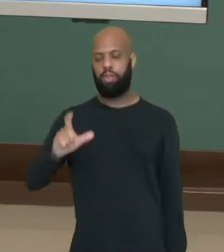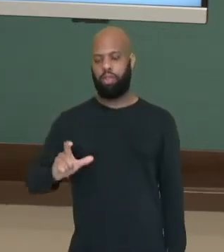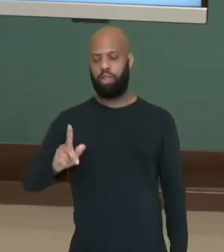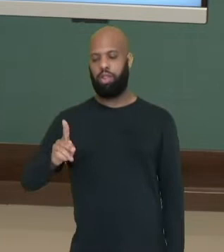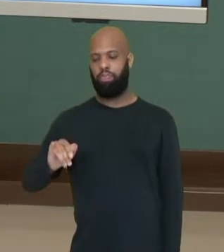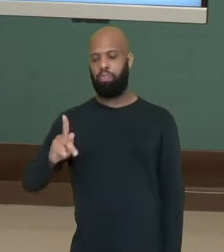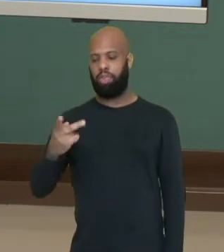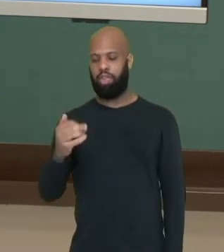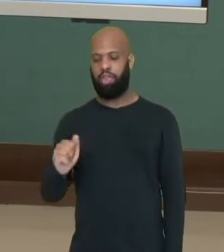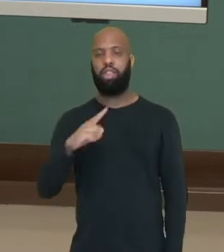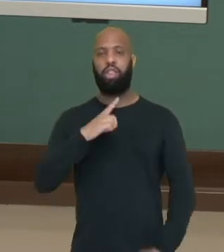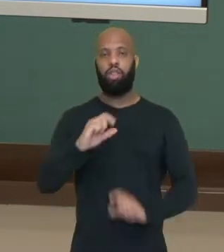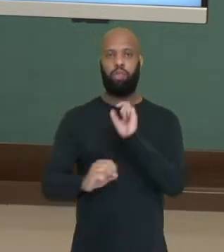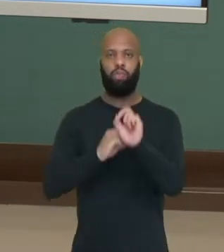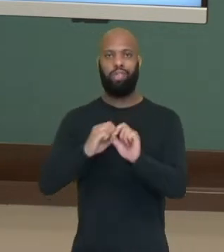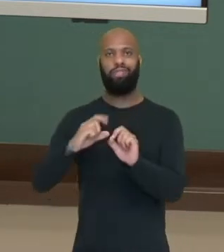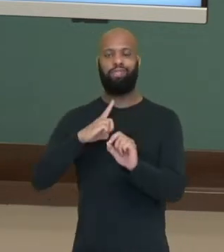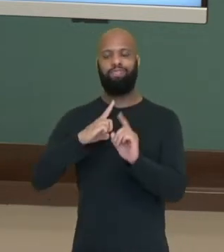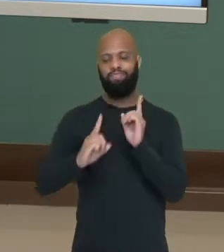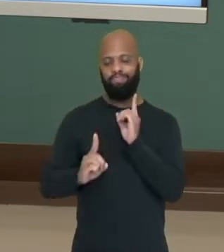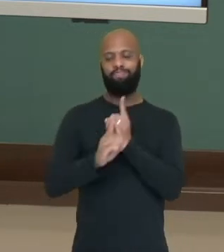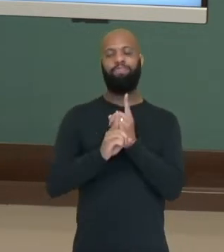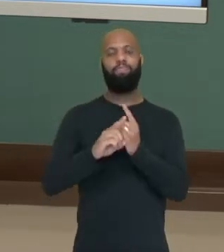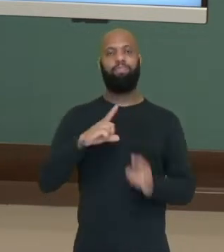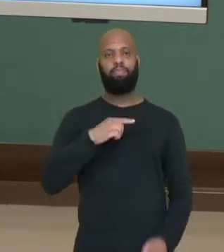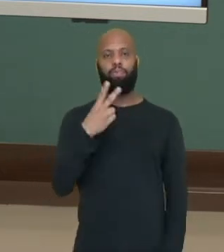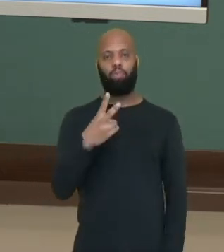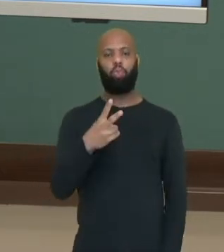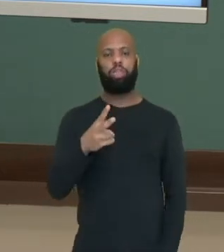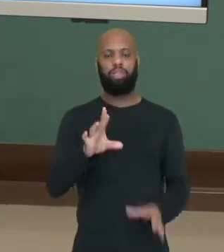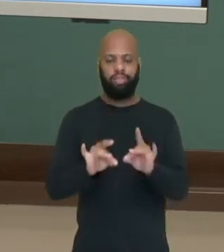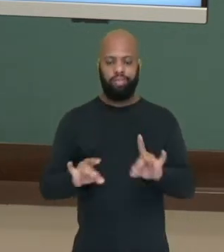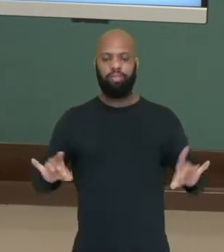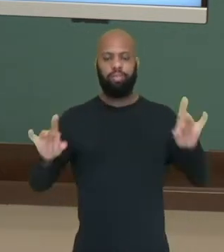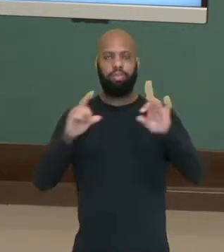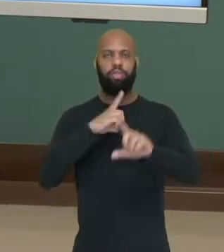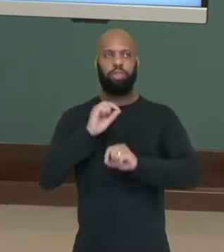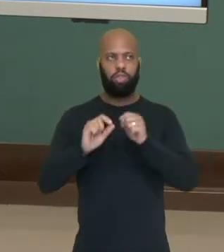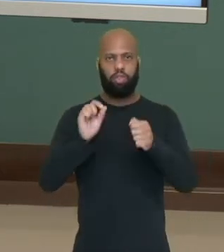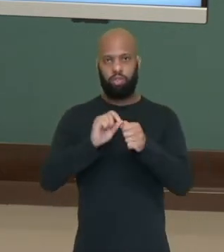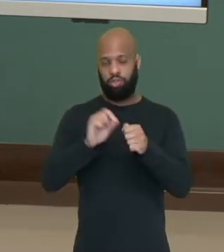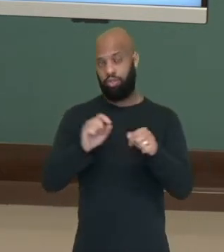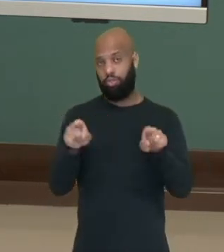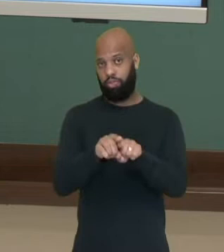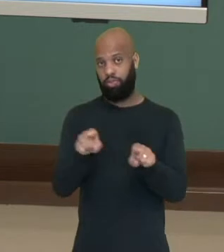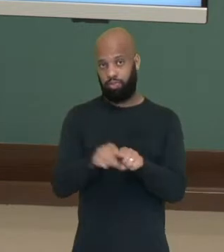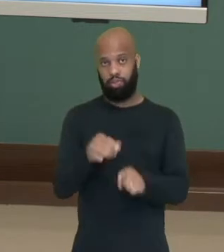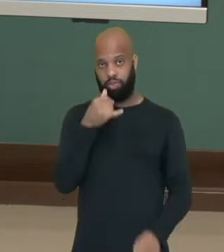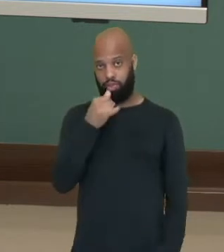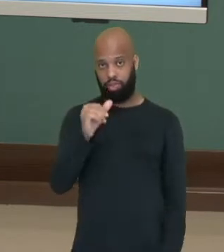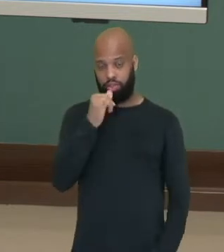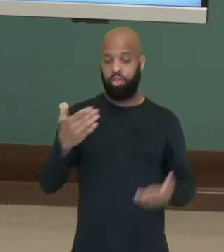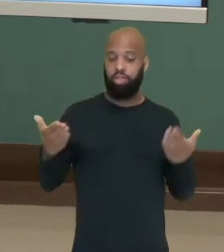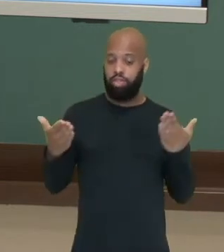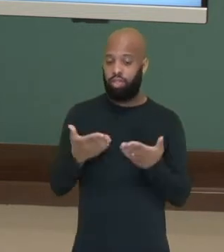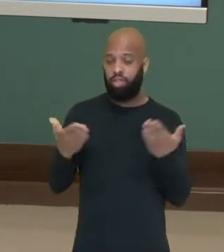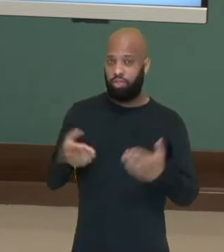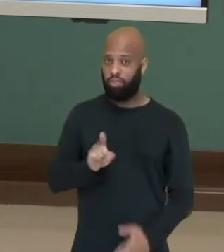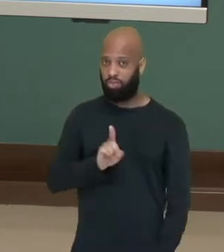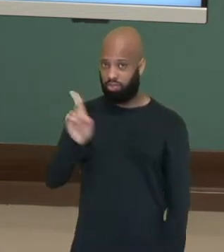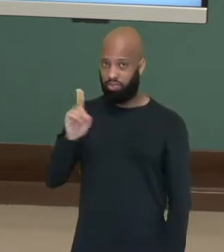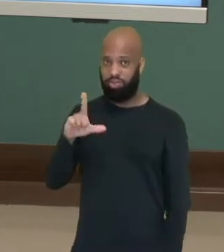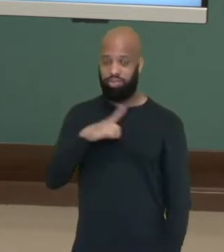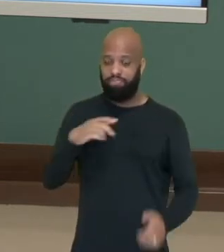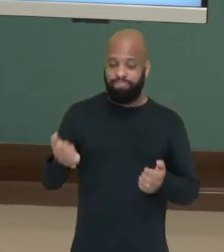pilhas eu tenho o encontro das substâncias e a reação tem a produção de energia elétrica, aqui eu preciso fornecer uma